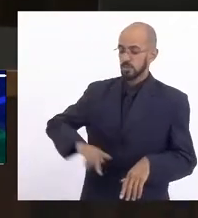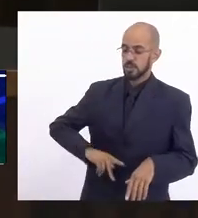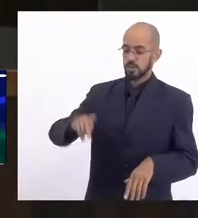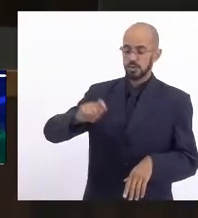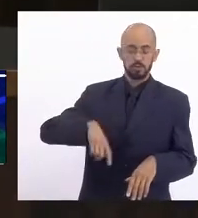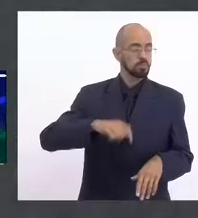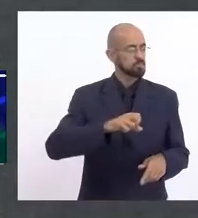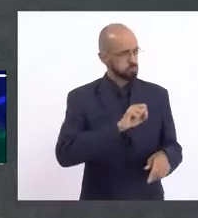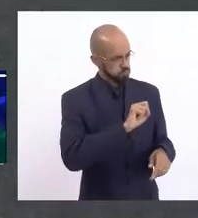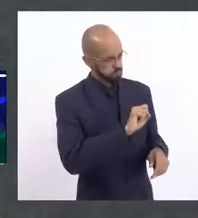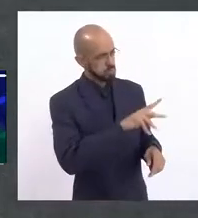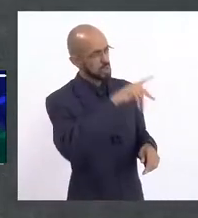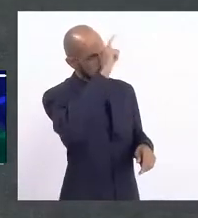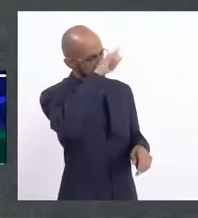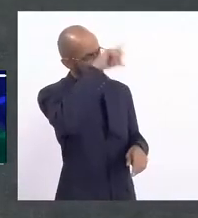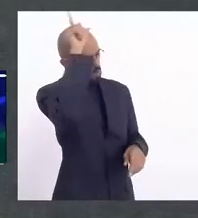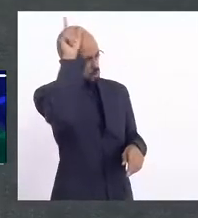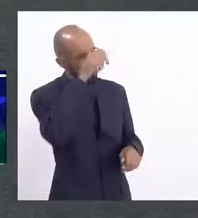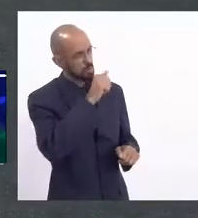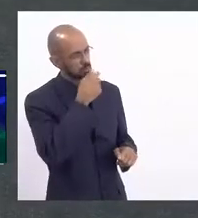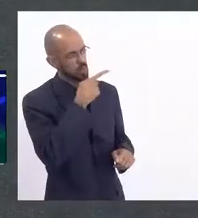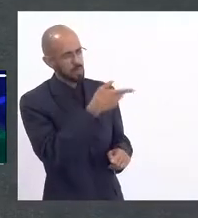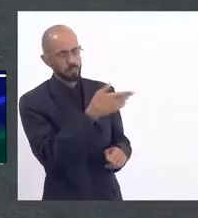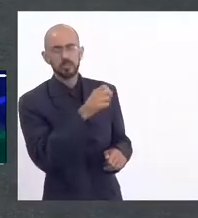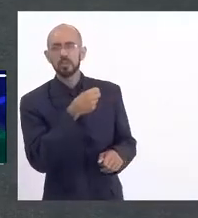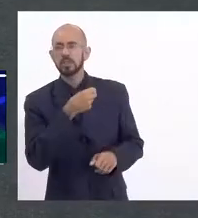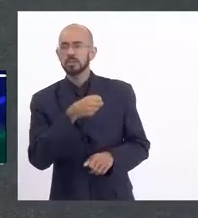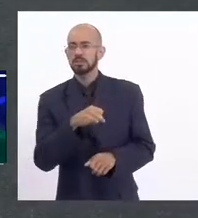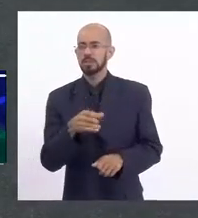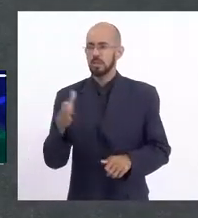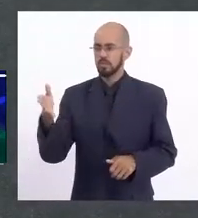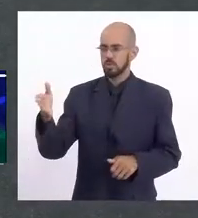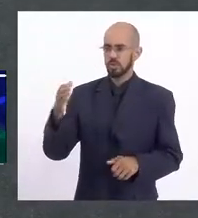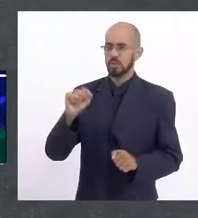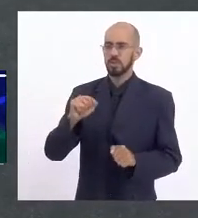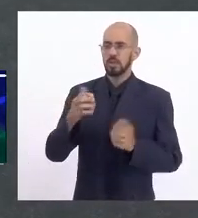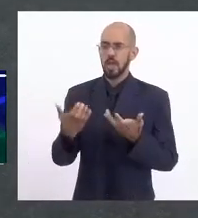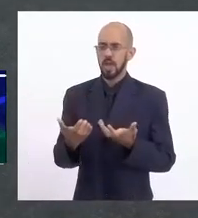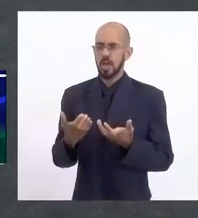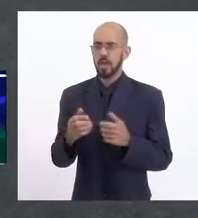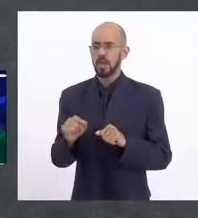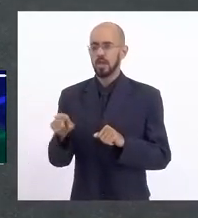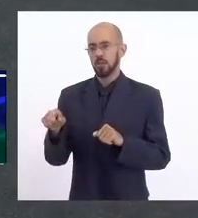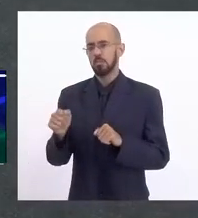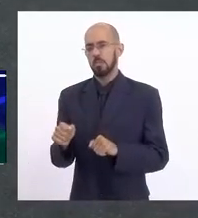Paulo. Se Vossa Excelência quiser, eu sento aí, só...